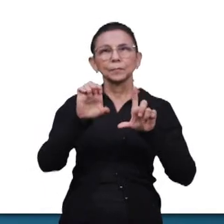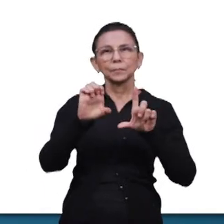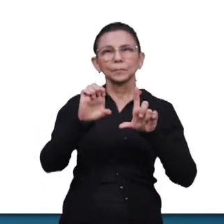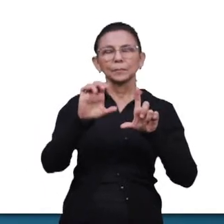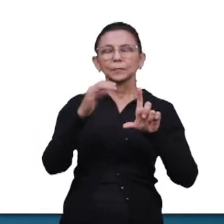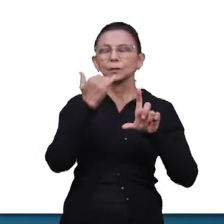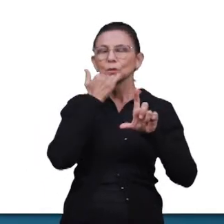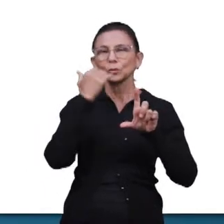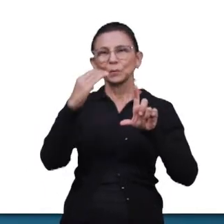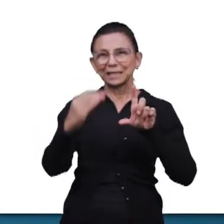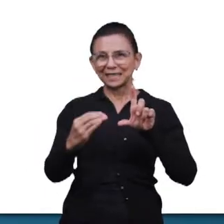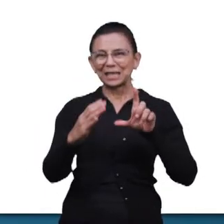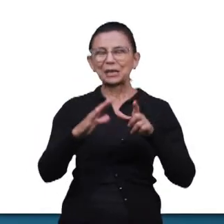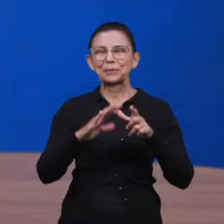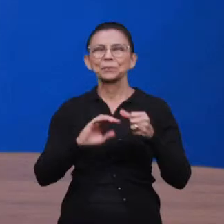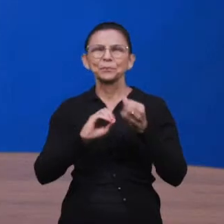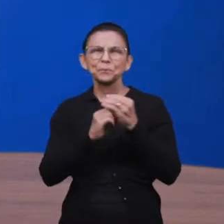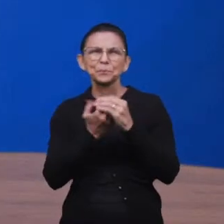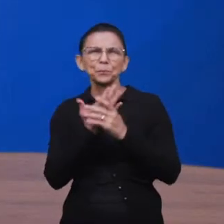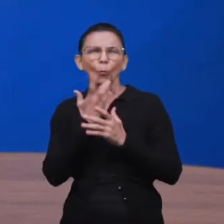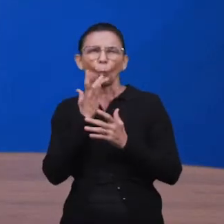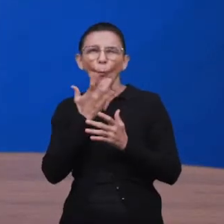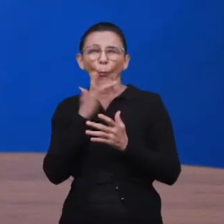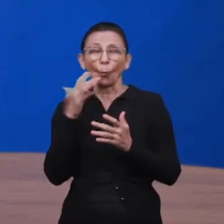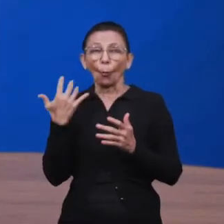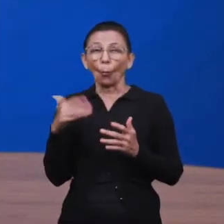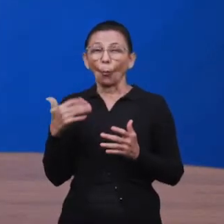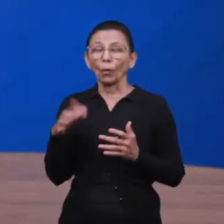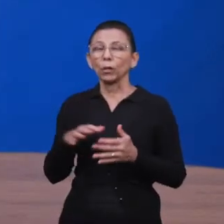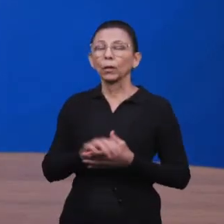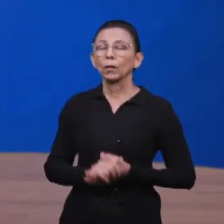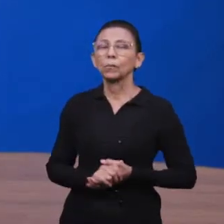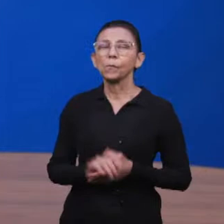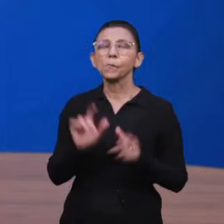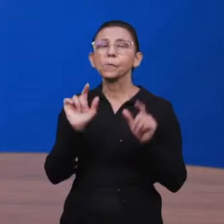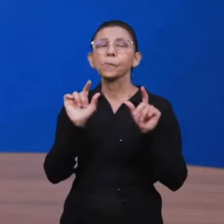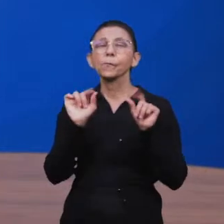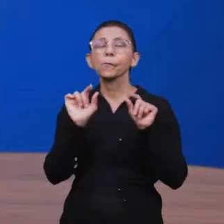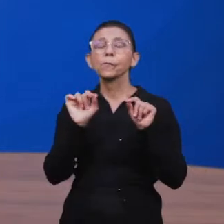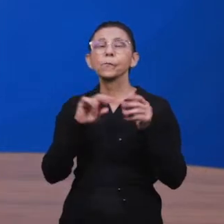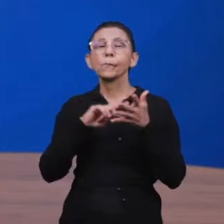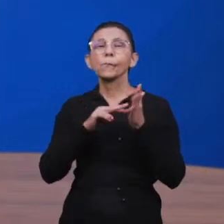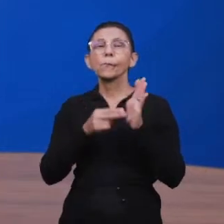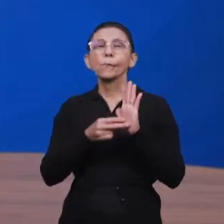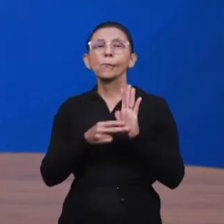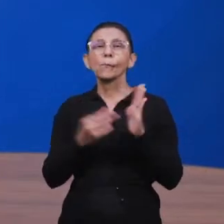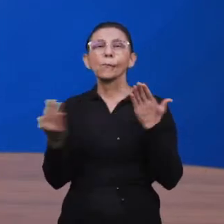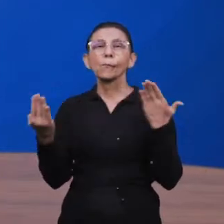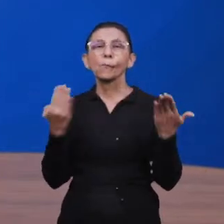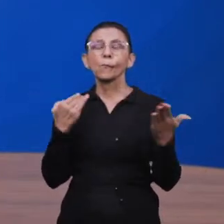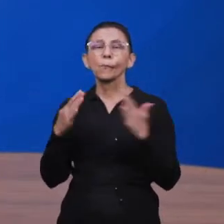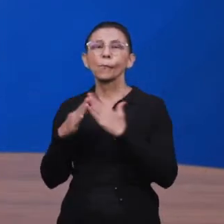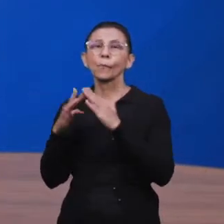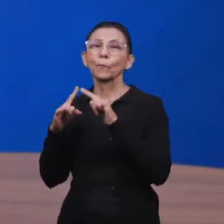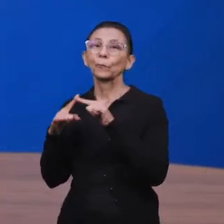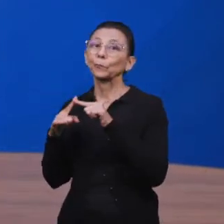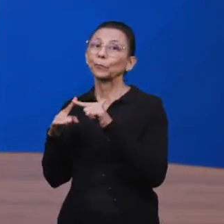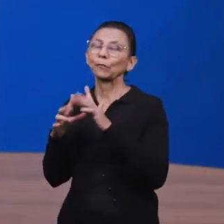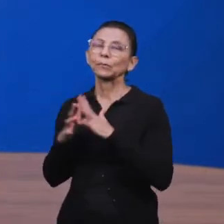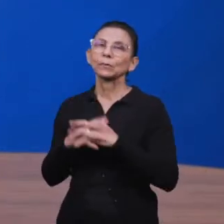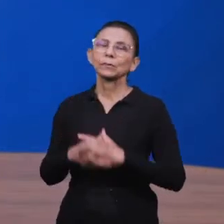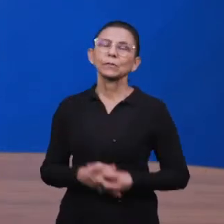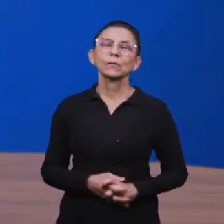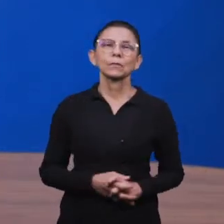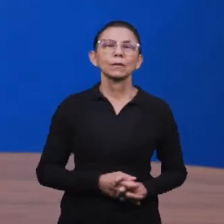ervas amargosas. Então, qual é a aplicação profética dessas expressões para a vida da igreja? E agora, a